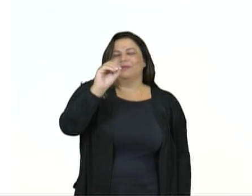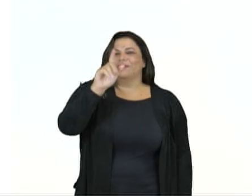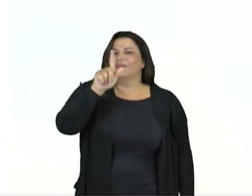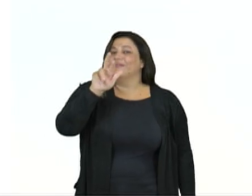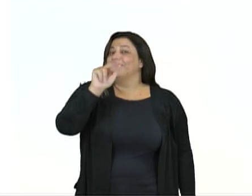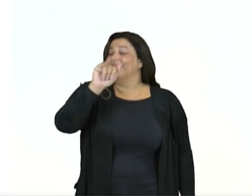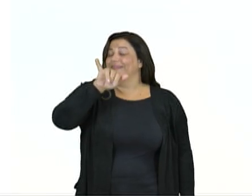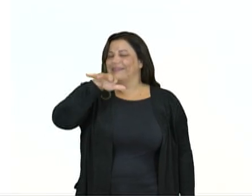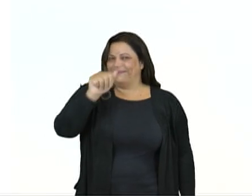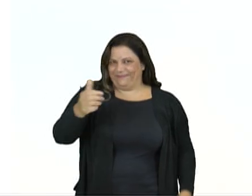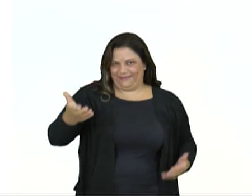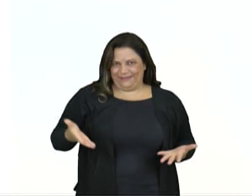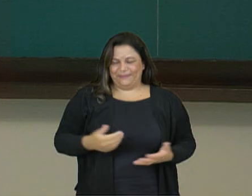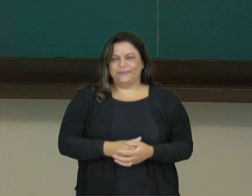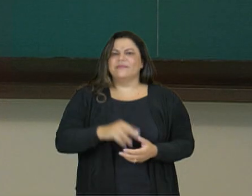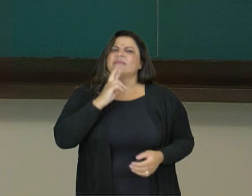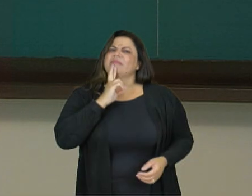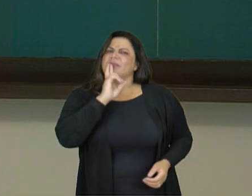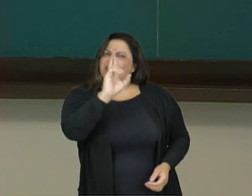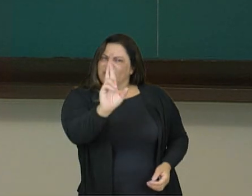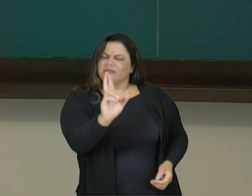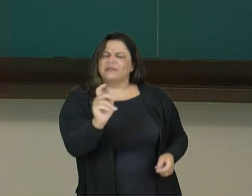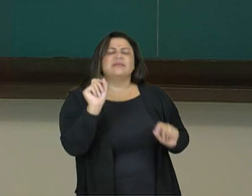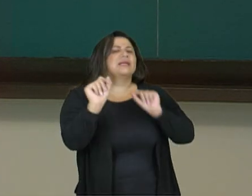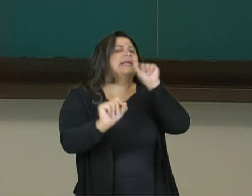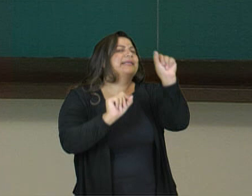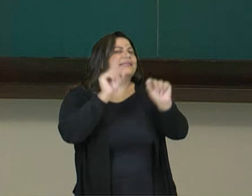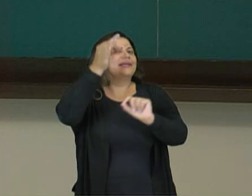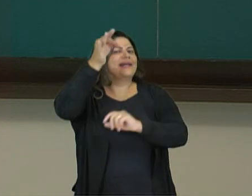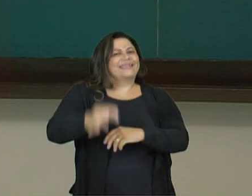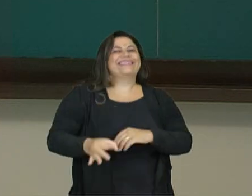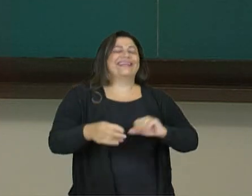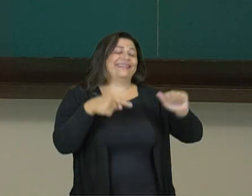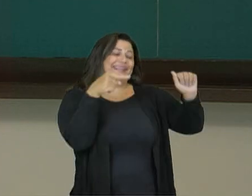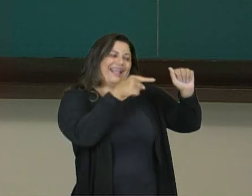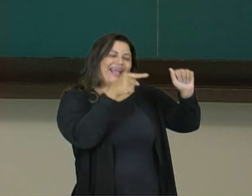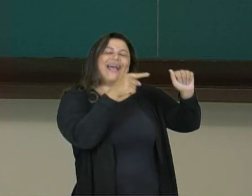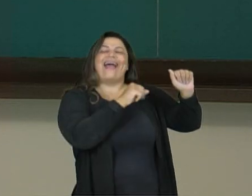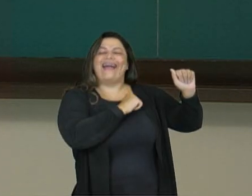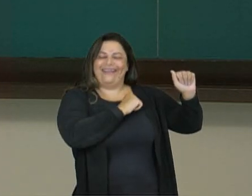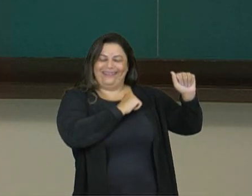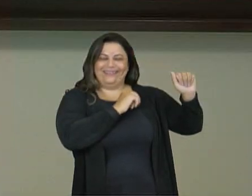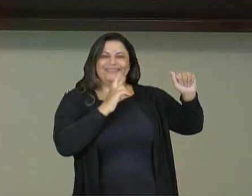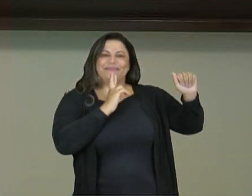Letra A, uma coreografia ou uma improvisação.